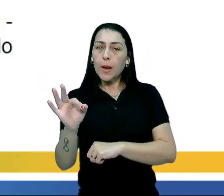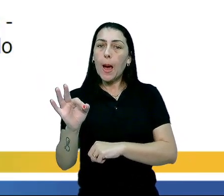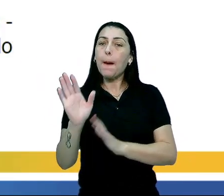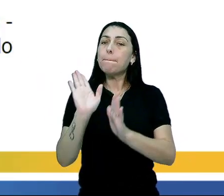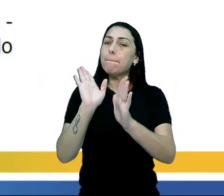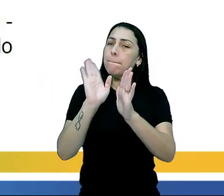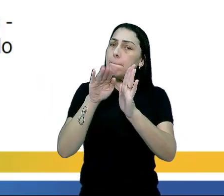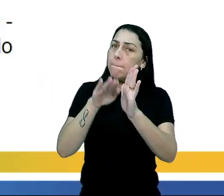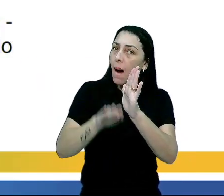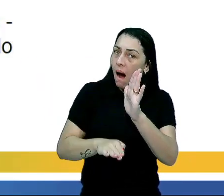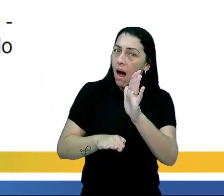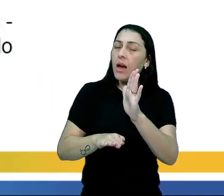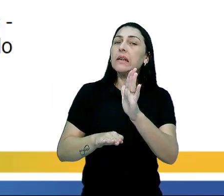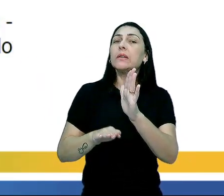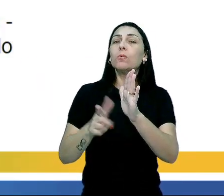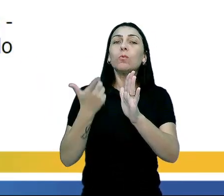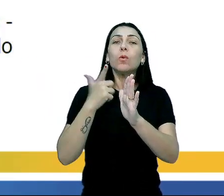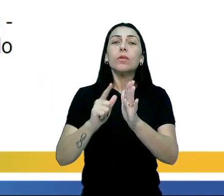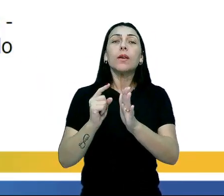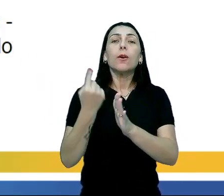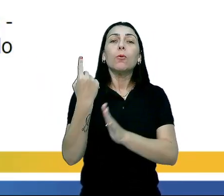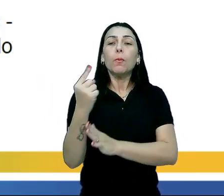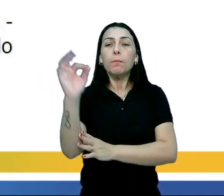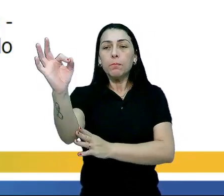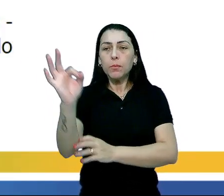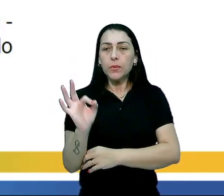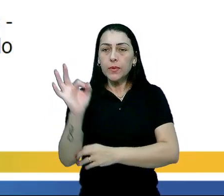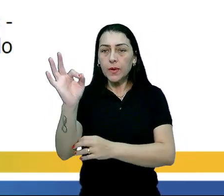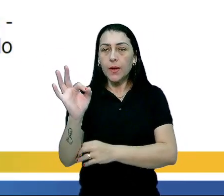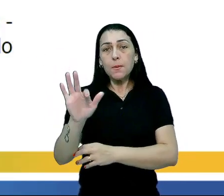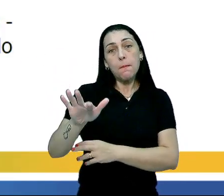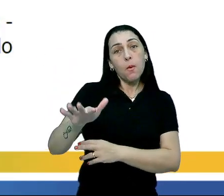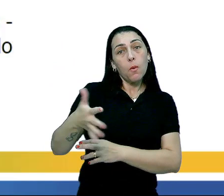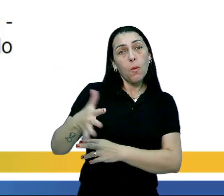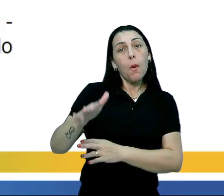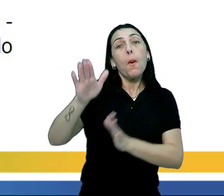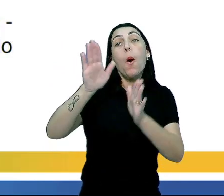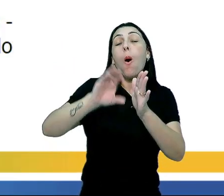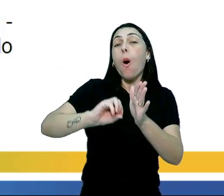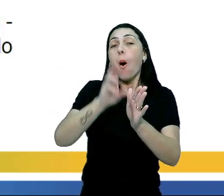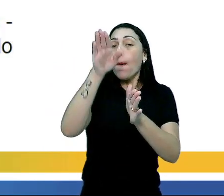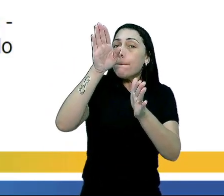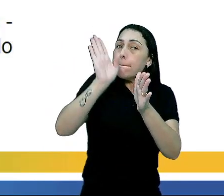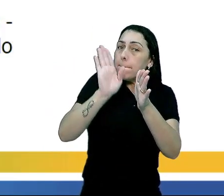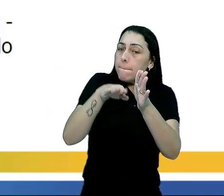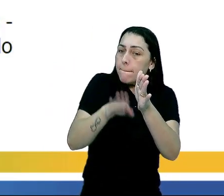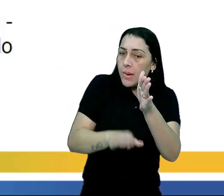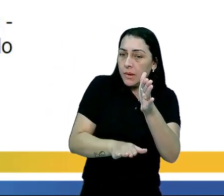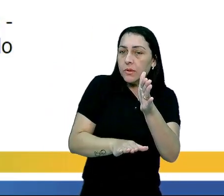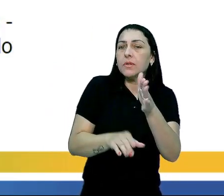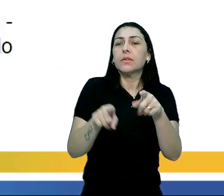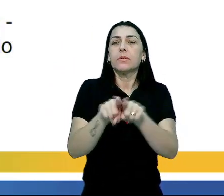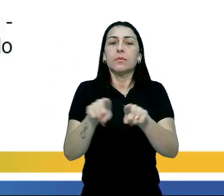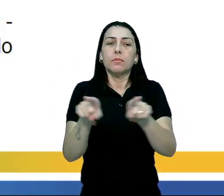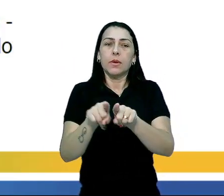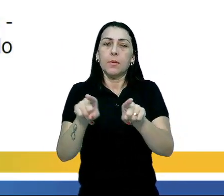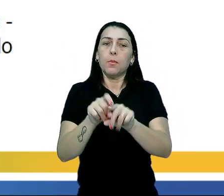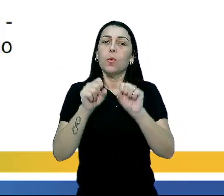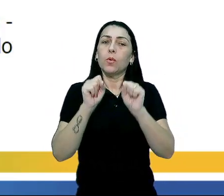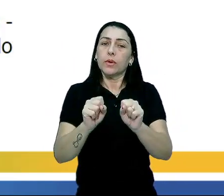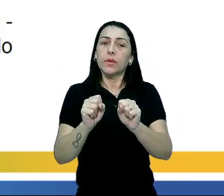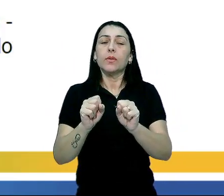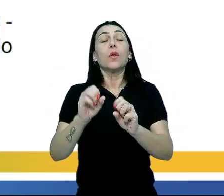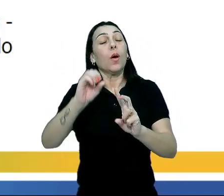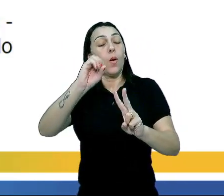2%. E o crescimento vegetativo ele vai ser considerado baixo quando atinge apenas 1%